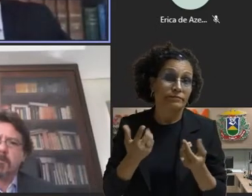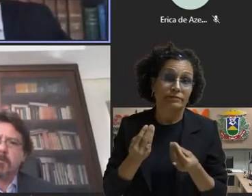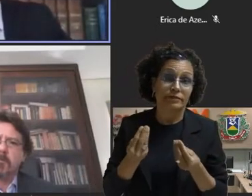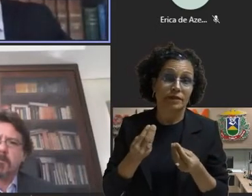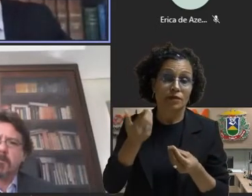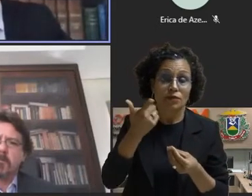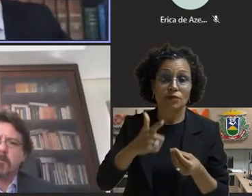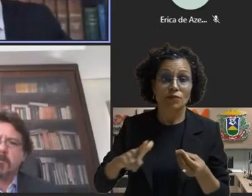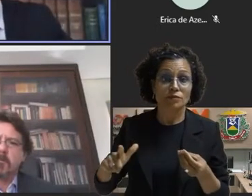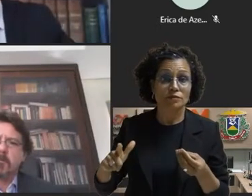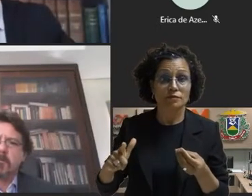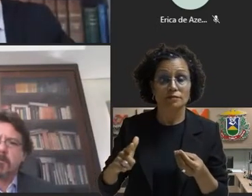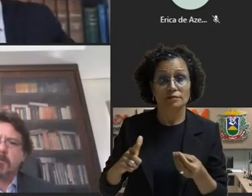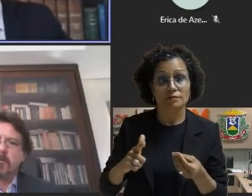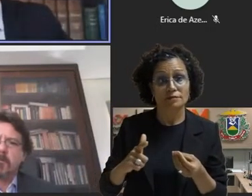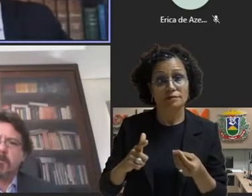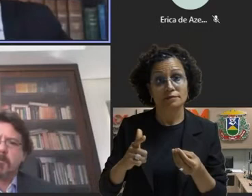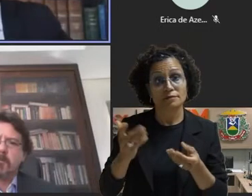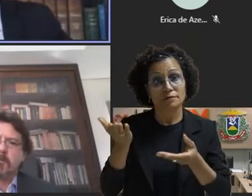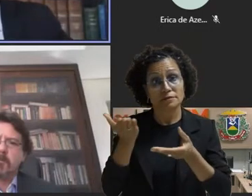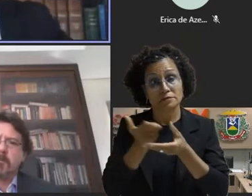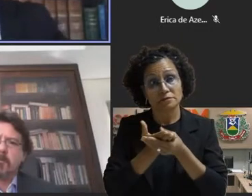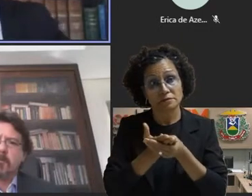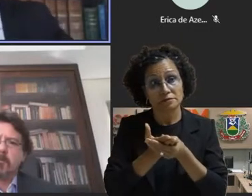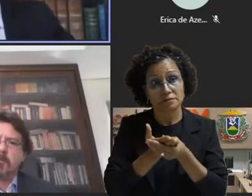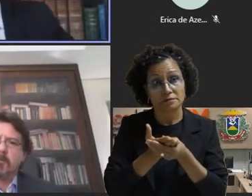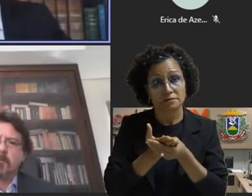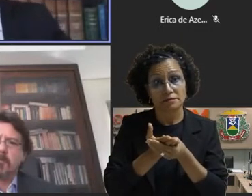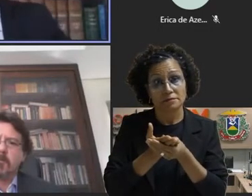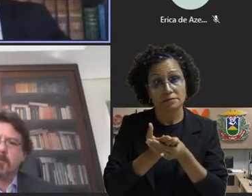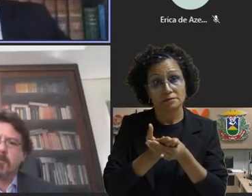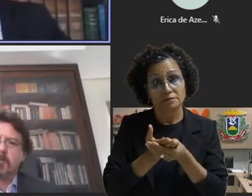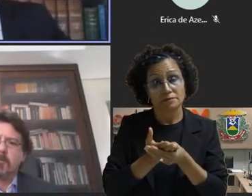no processo, né? Vai violar a